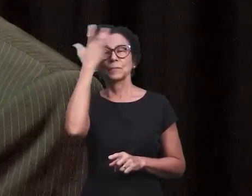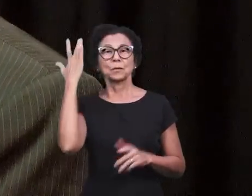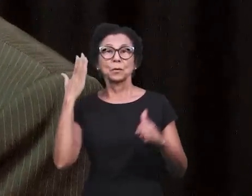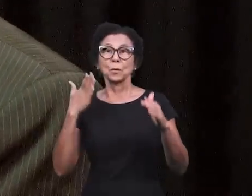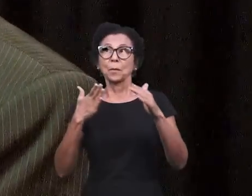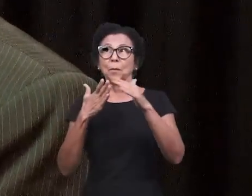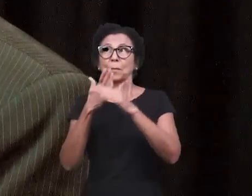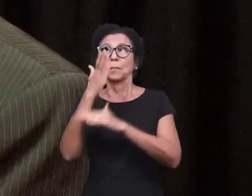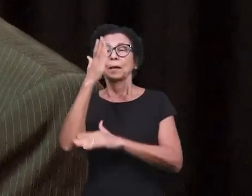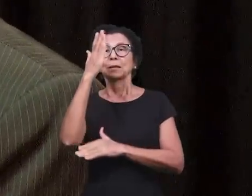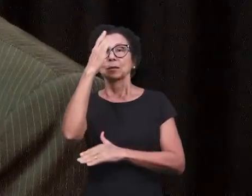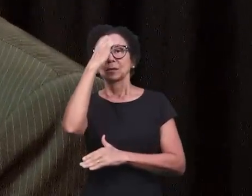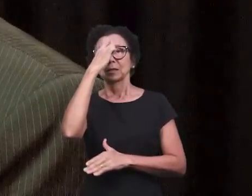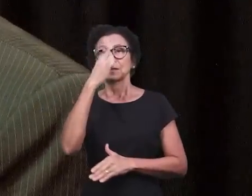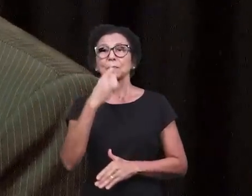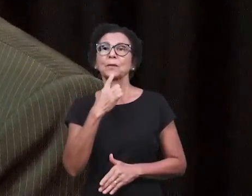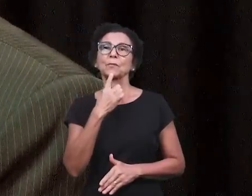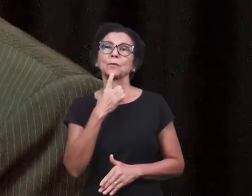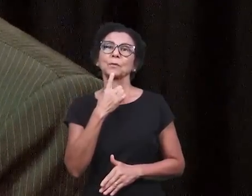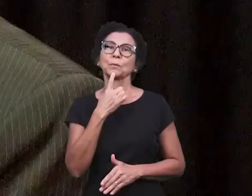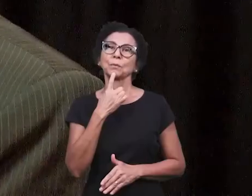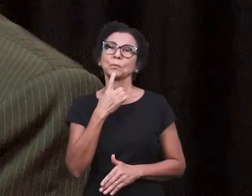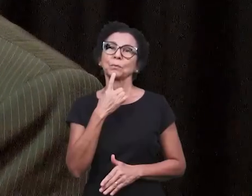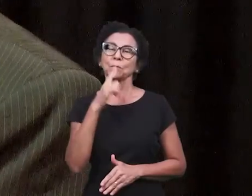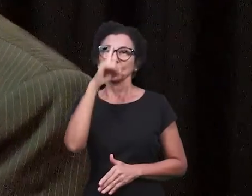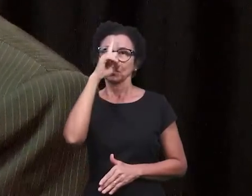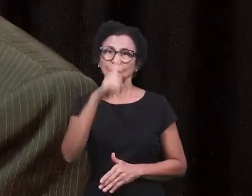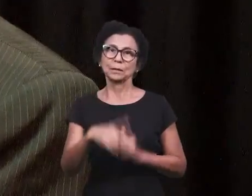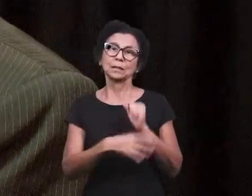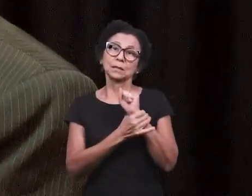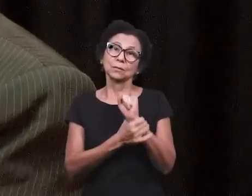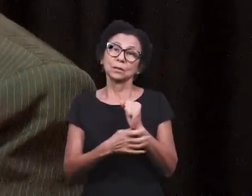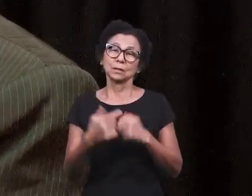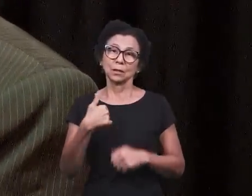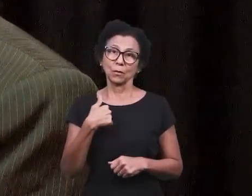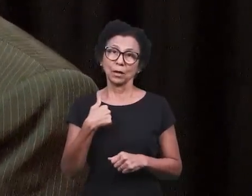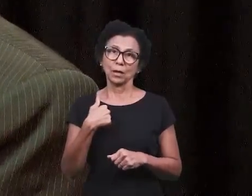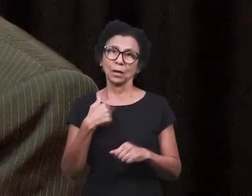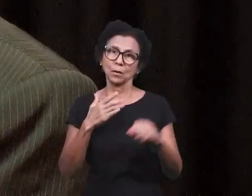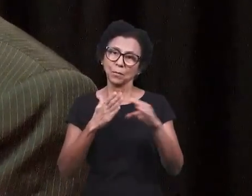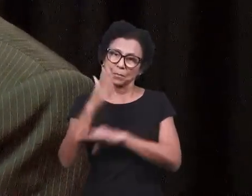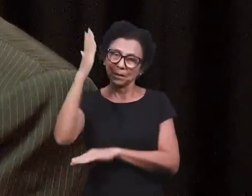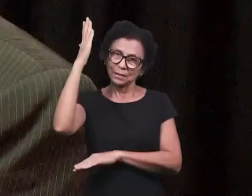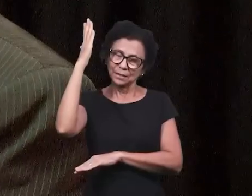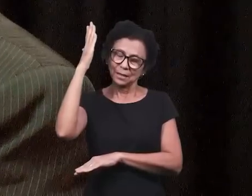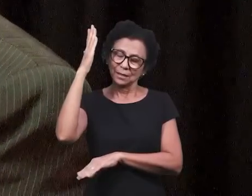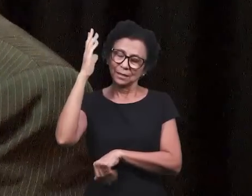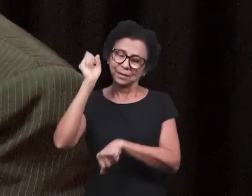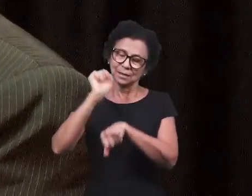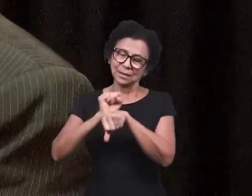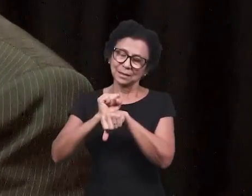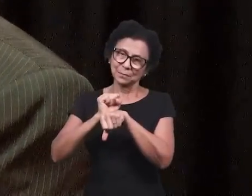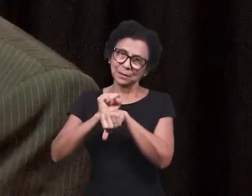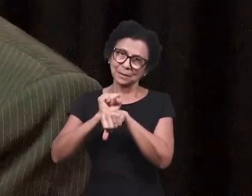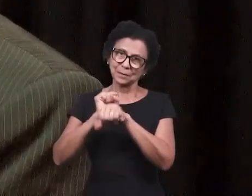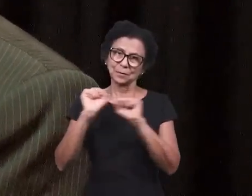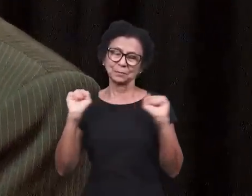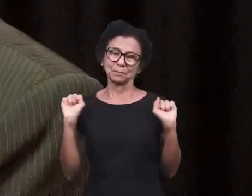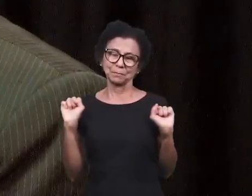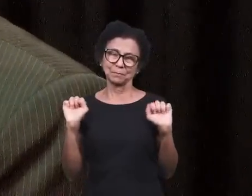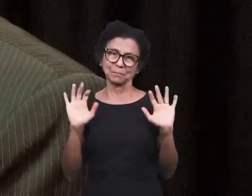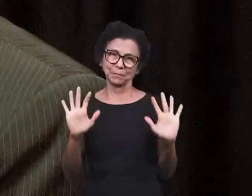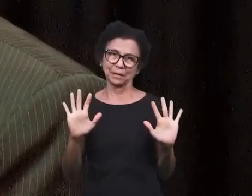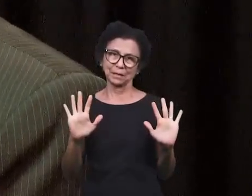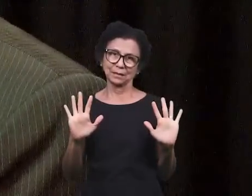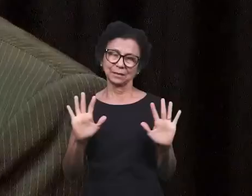nesse perfil subjúdice, né? Subjúdice. Então, eu tinha sido aprovado. Eu estava aguardando a entrada, mas eu ainda estava